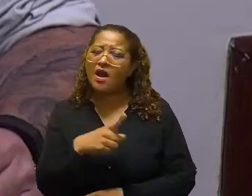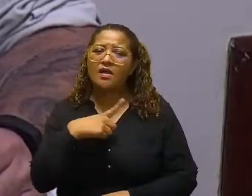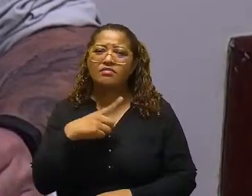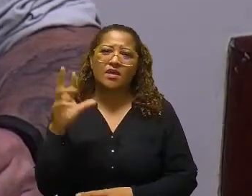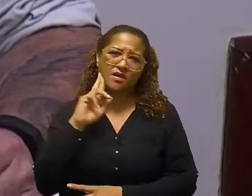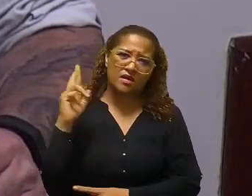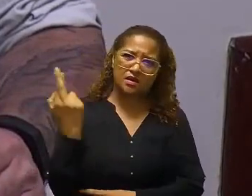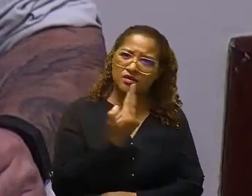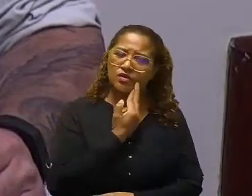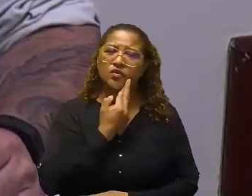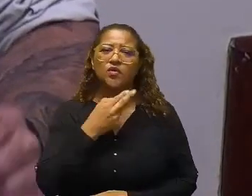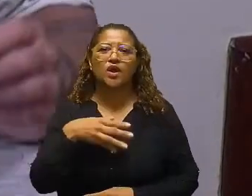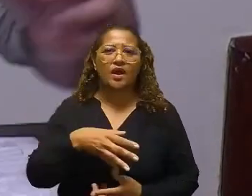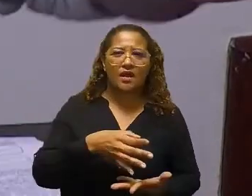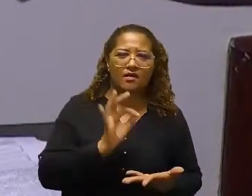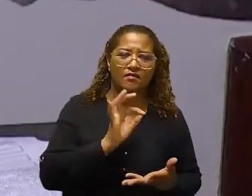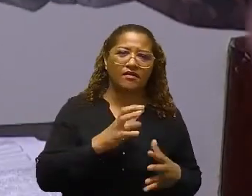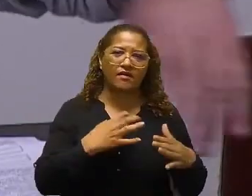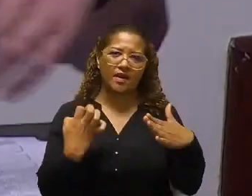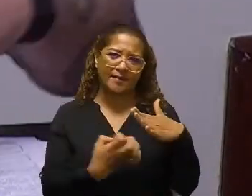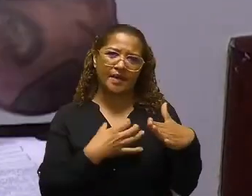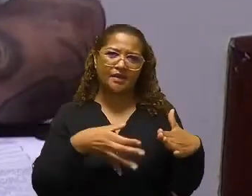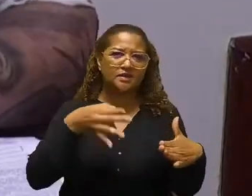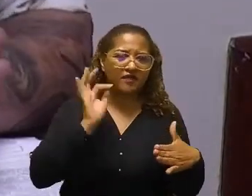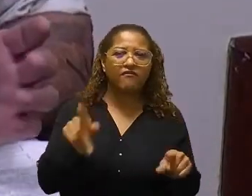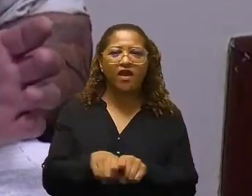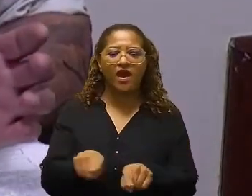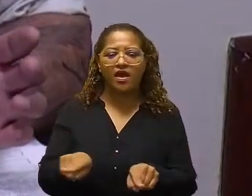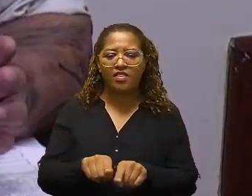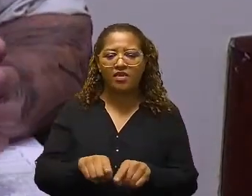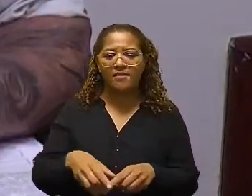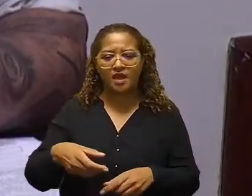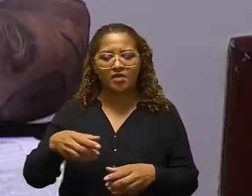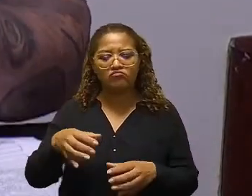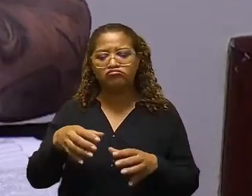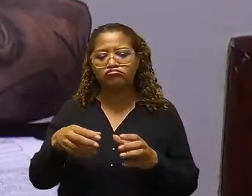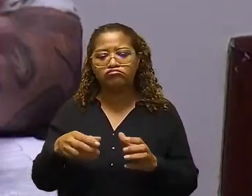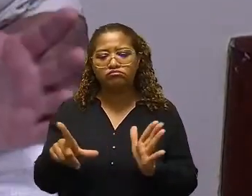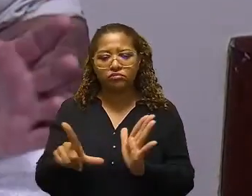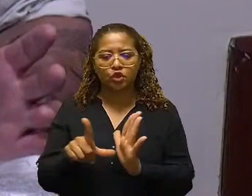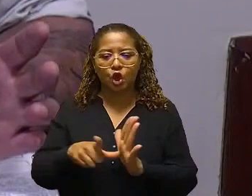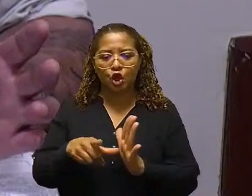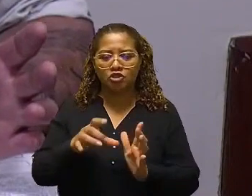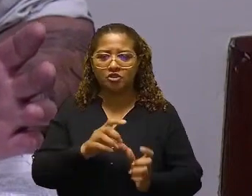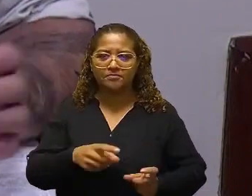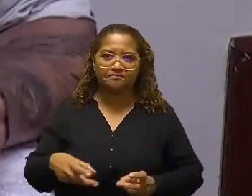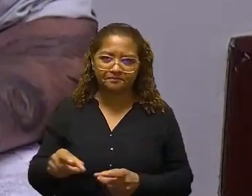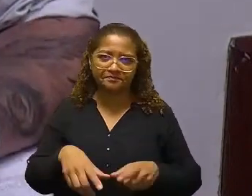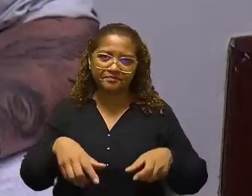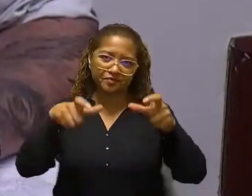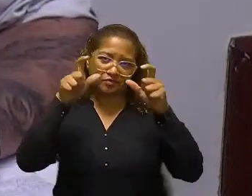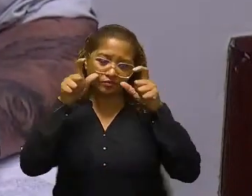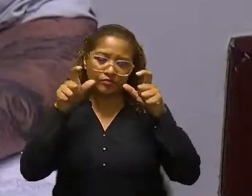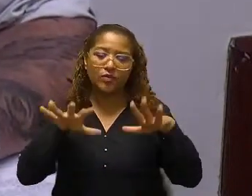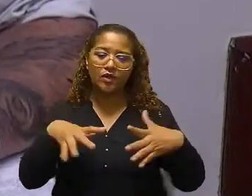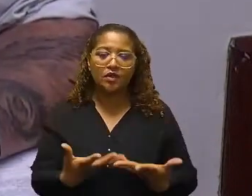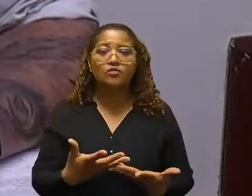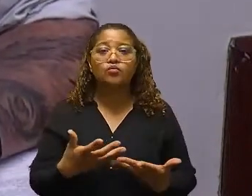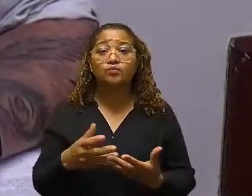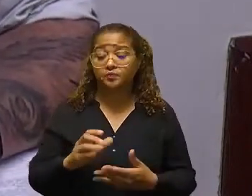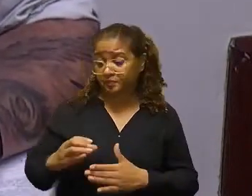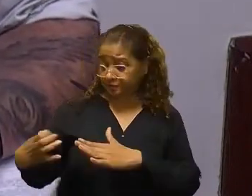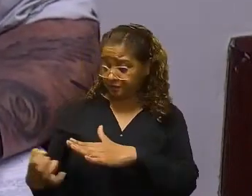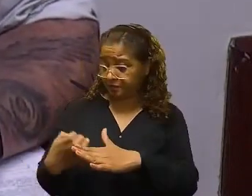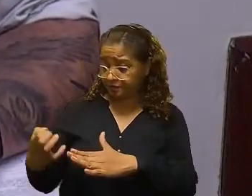lotérica, tem uma revenda de açaí, tem uma ótica. Pode ter o que quiser ali. Eles não têm